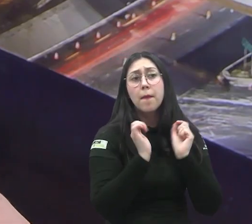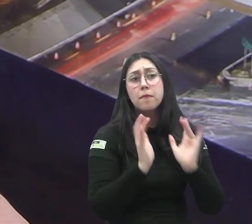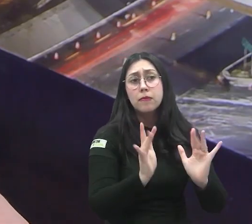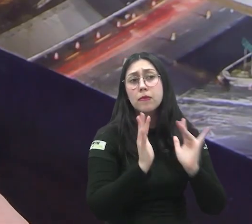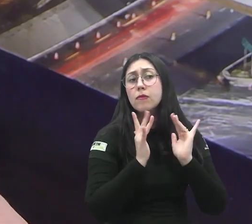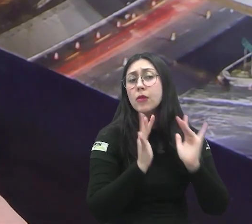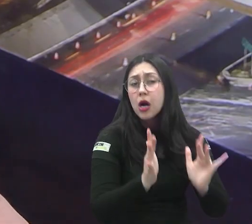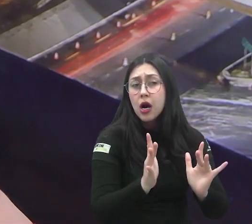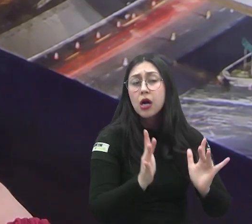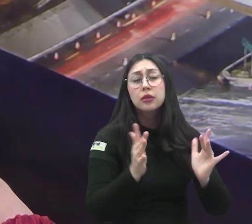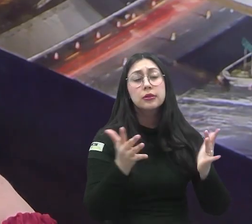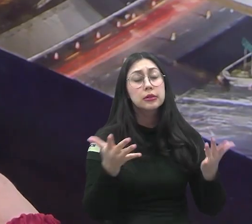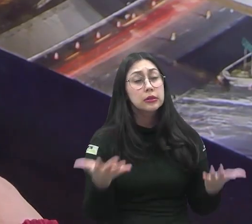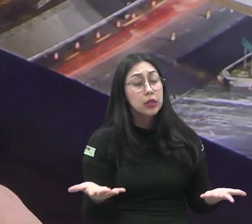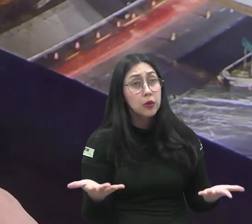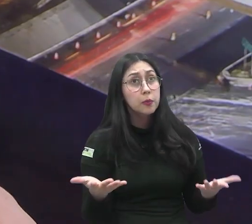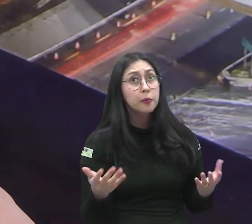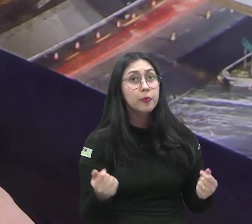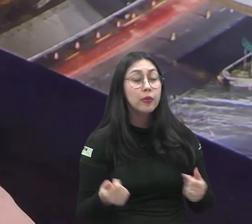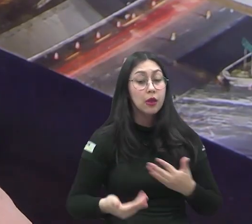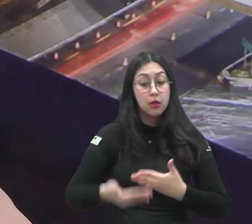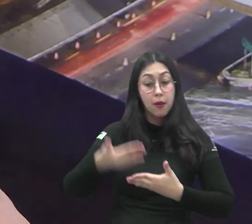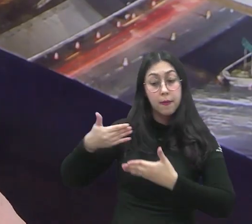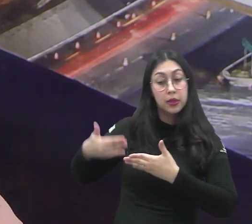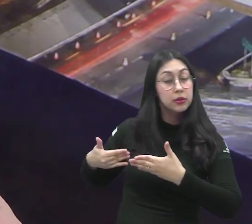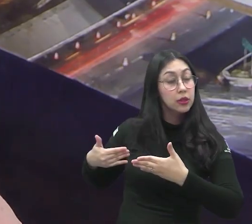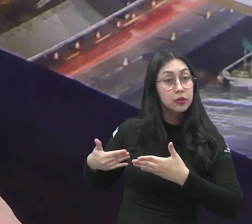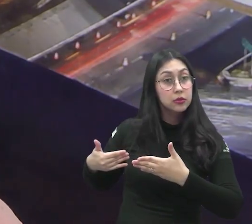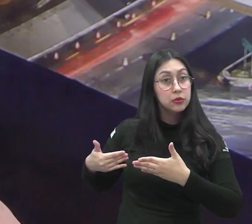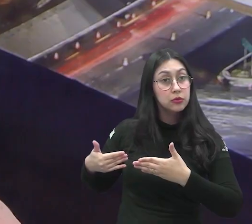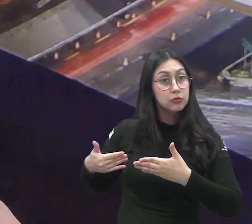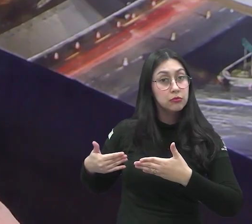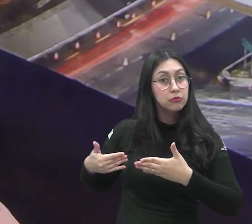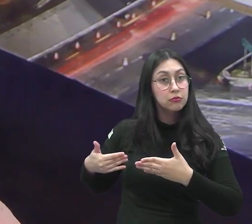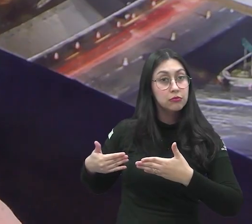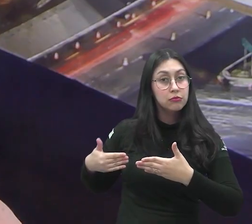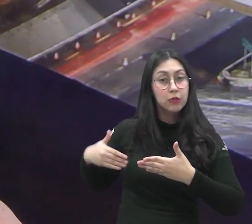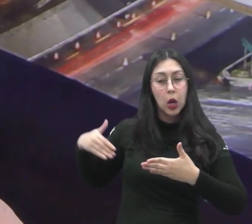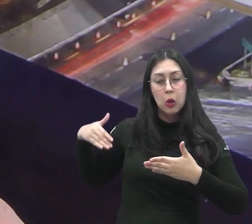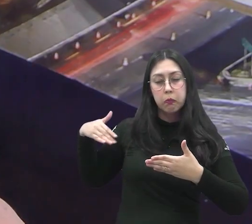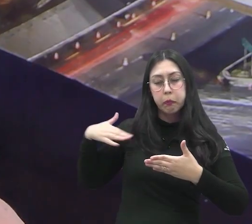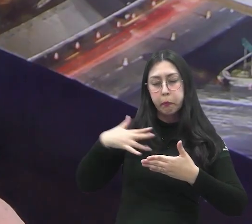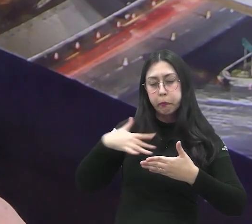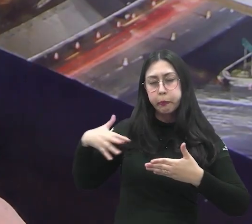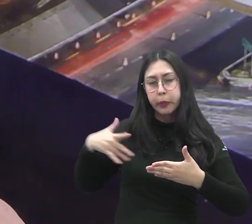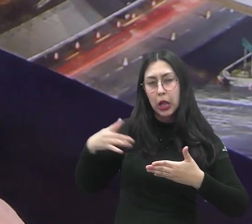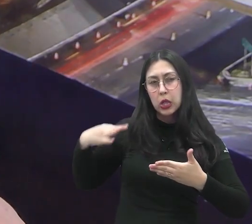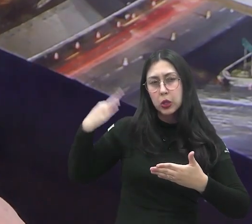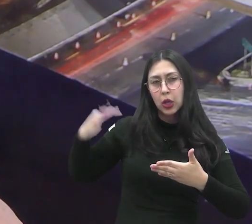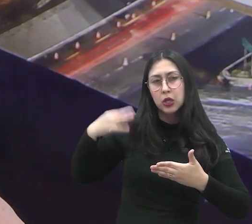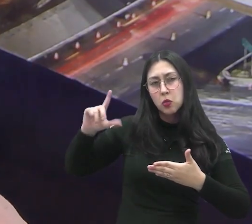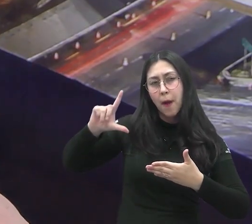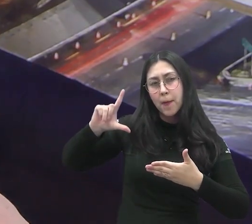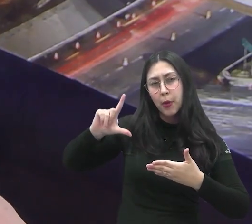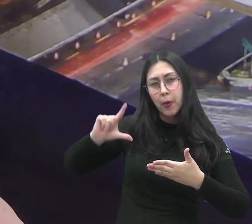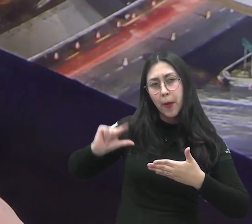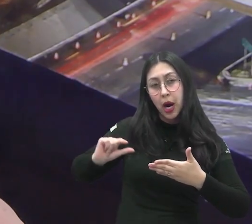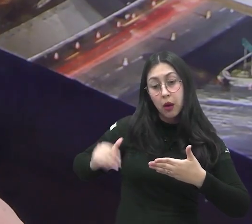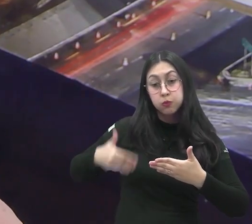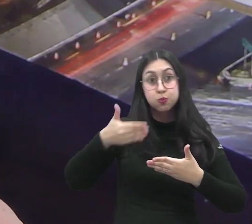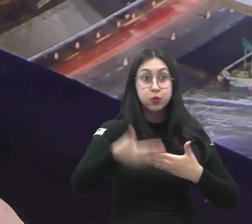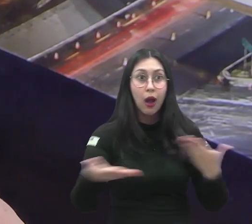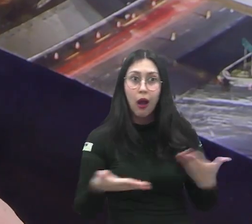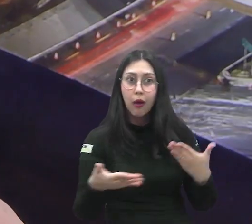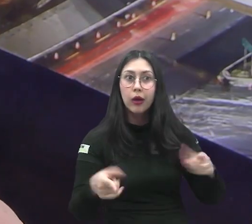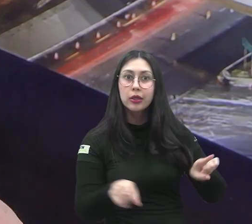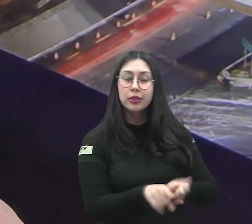Parque Natural Augusto Ruski. Nós ainda não tínhamos, né, esse fluxo turístico que hoje nós